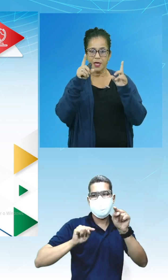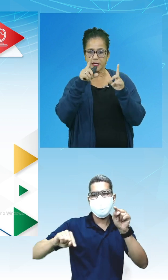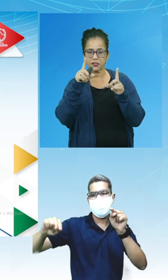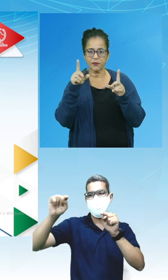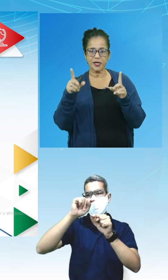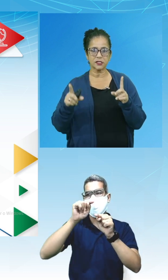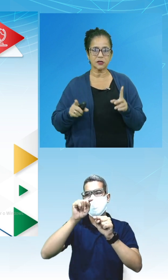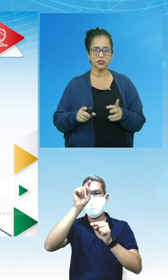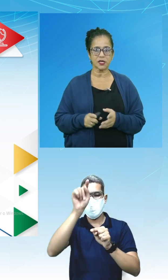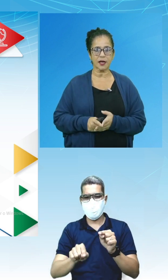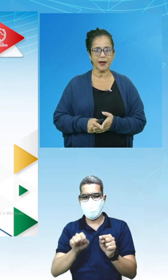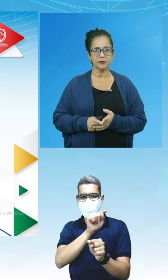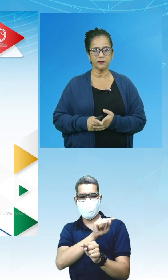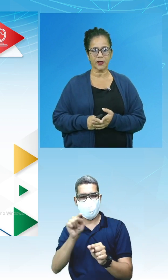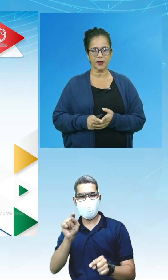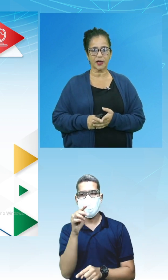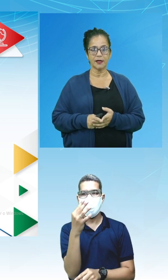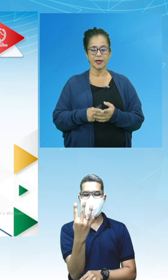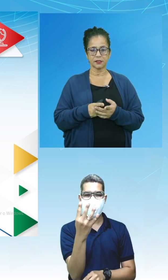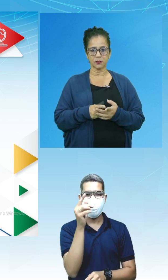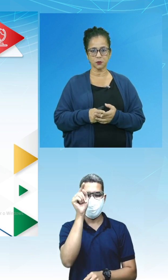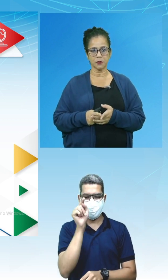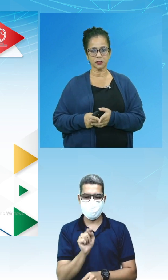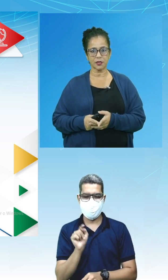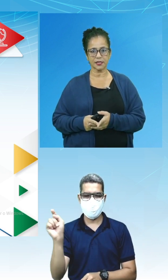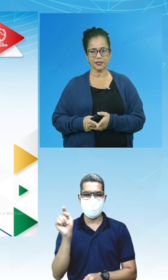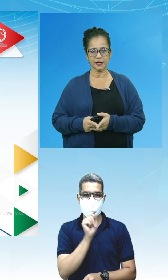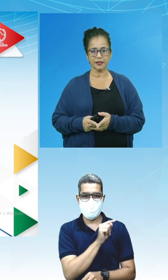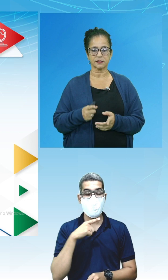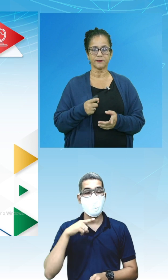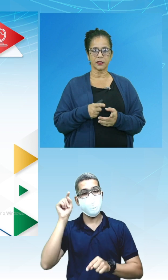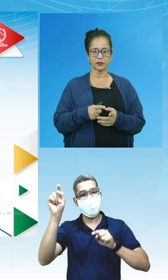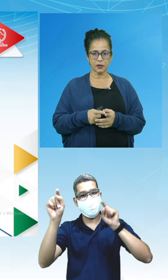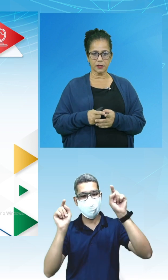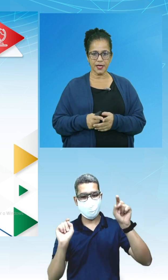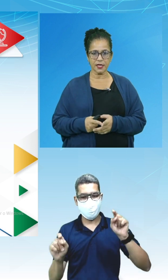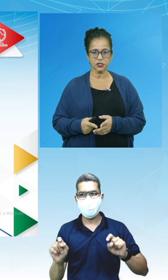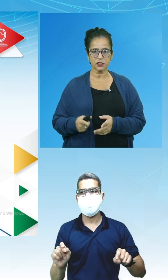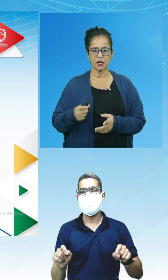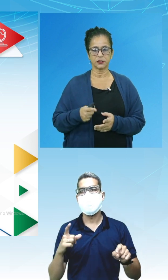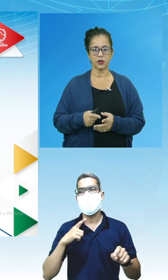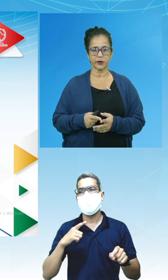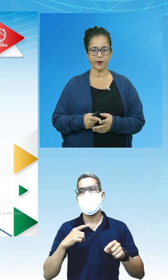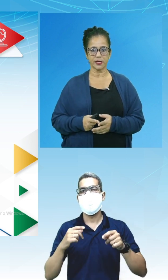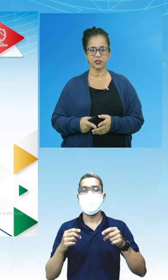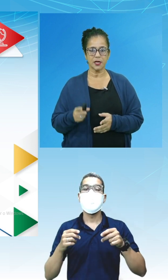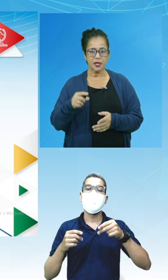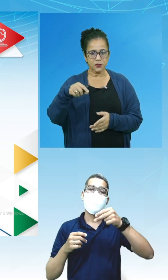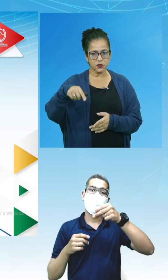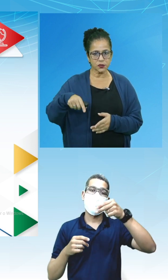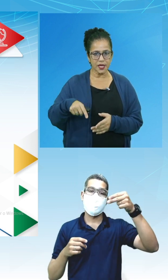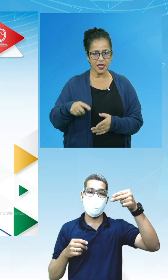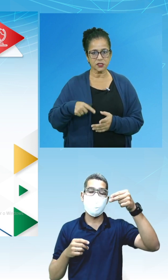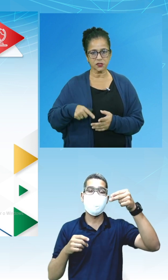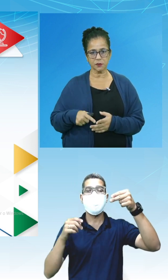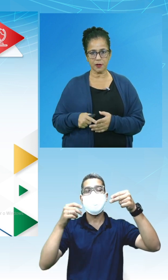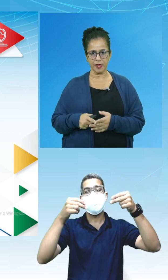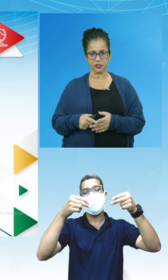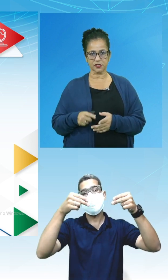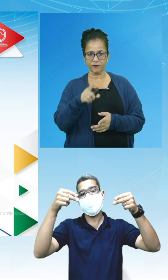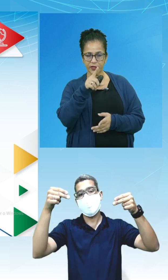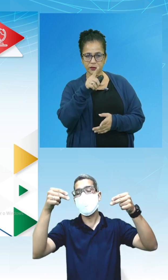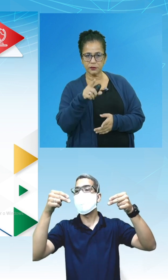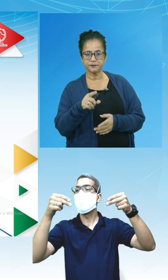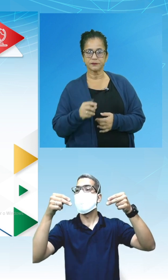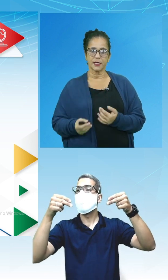contrário, que são esses que eu tinha acabado de falar, que são os pontos colaterais. Nordeste, noroeste, sudeste e